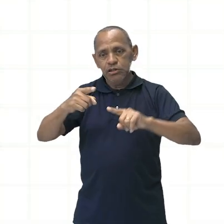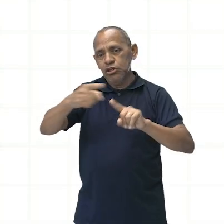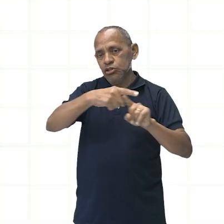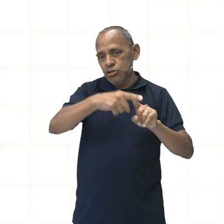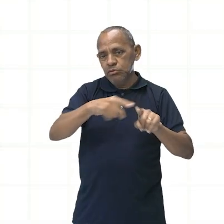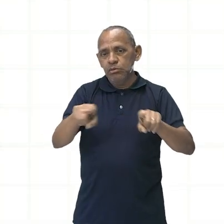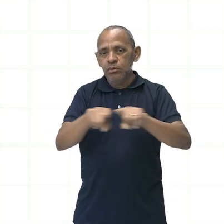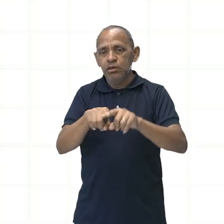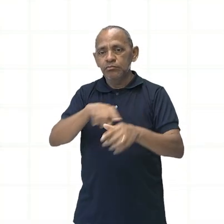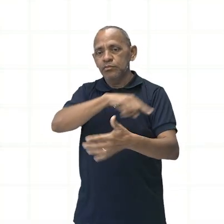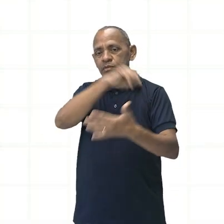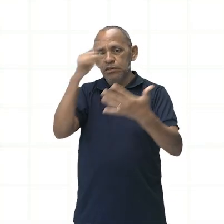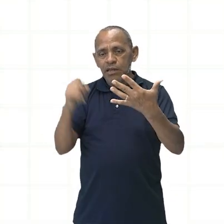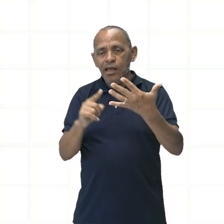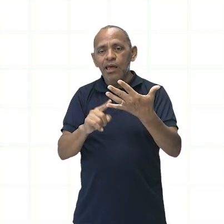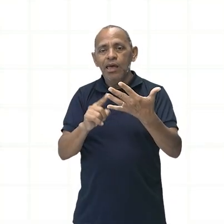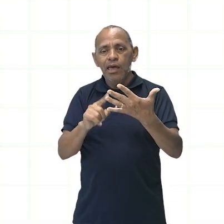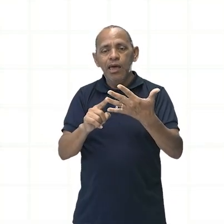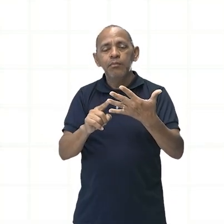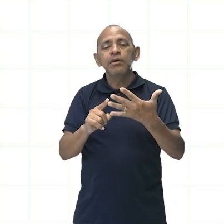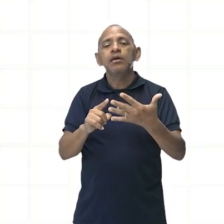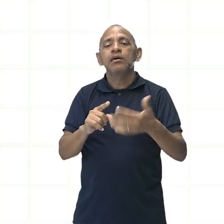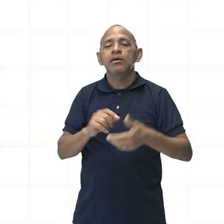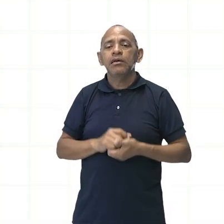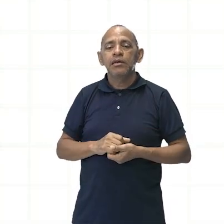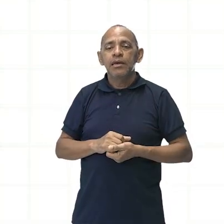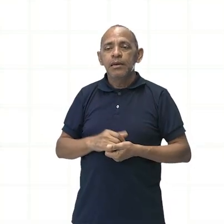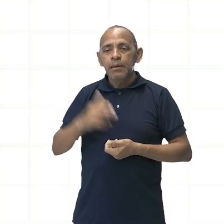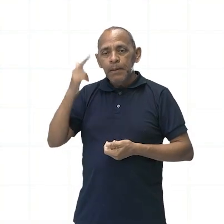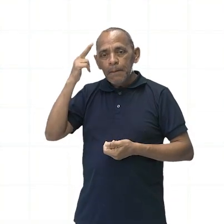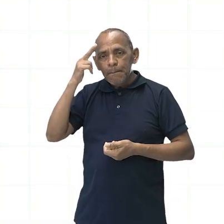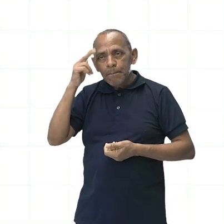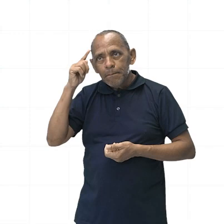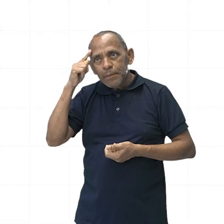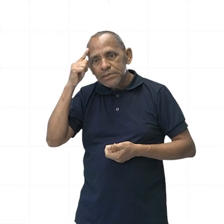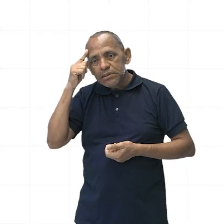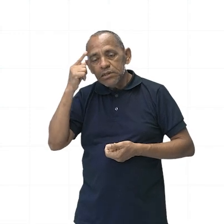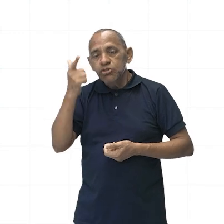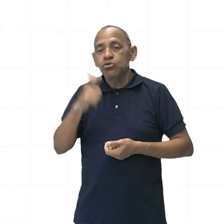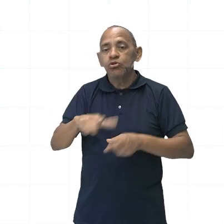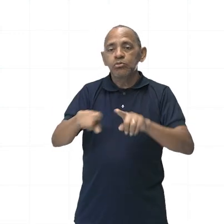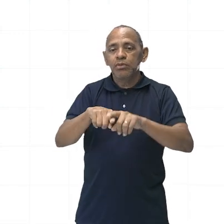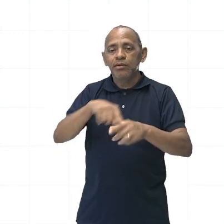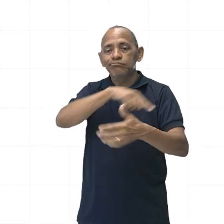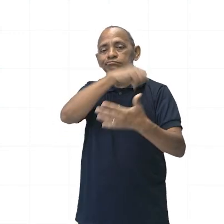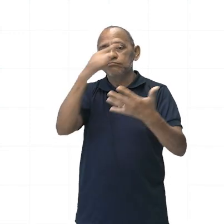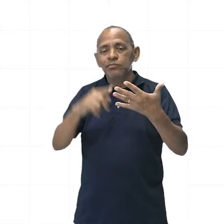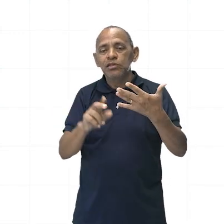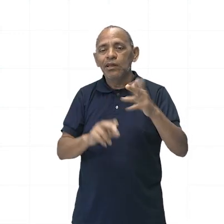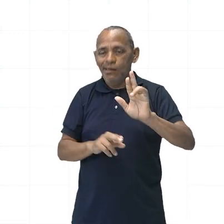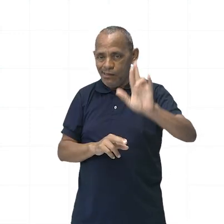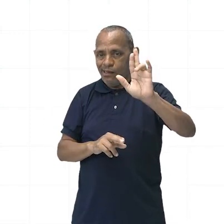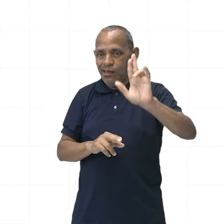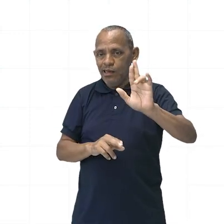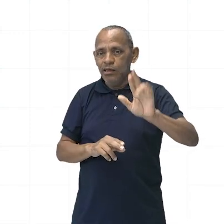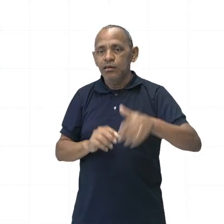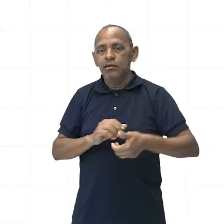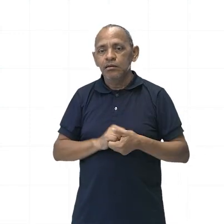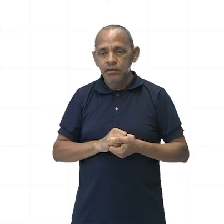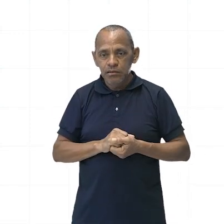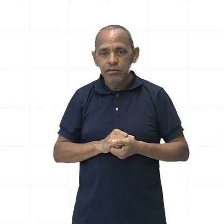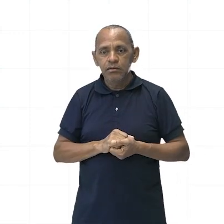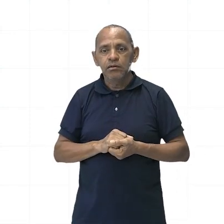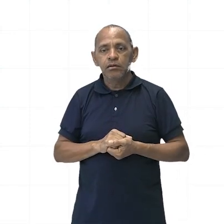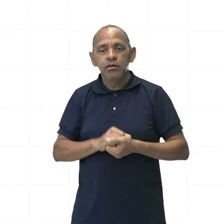materiais. O R de repensar agora. Nesse R, ele representa